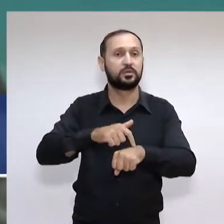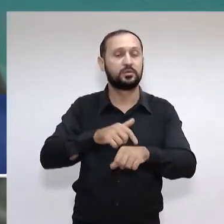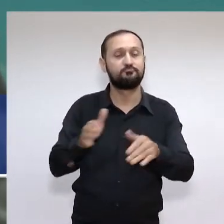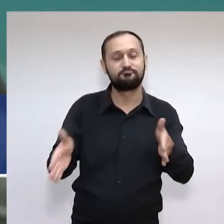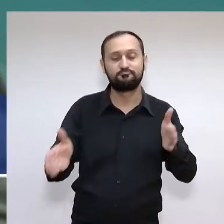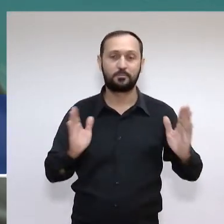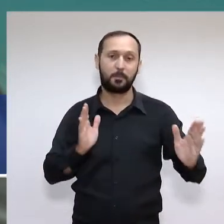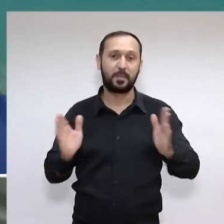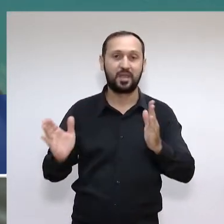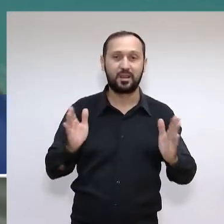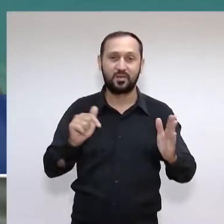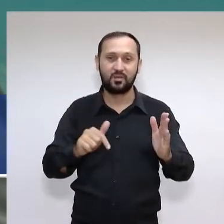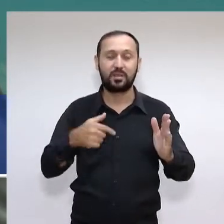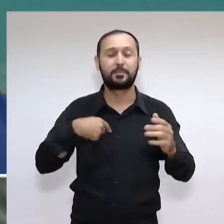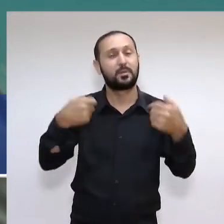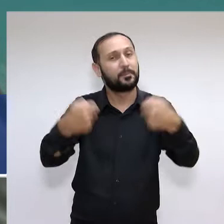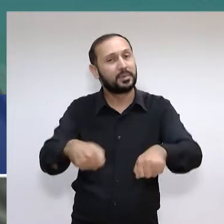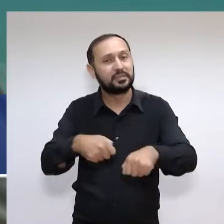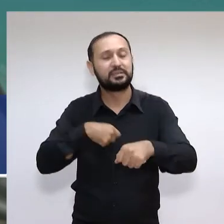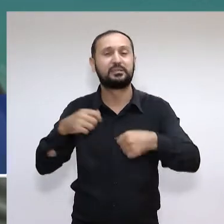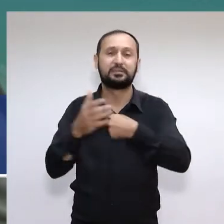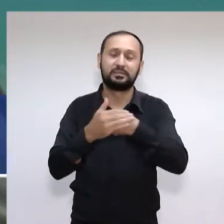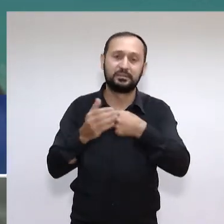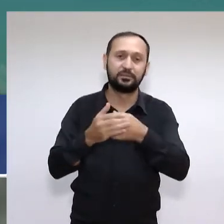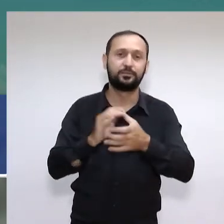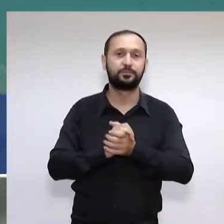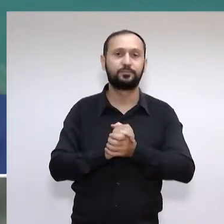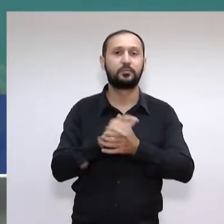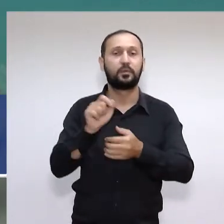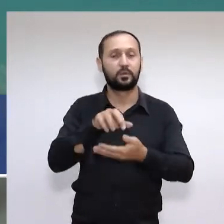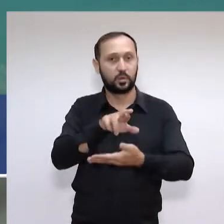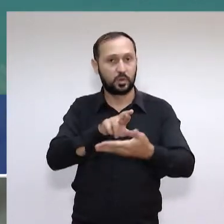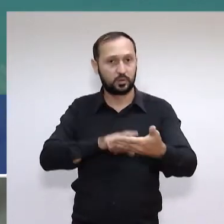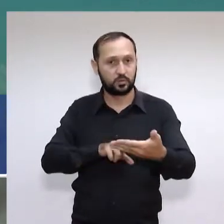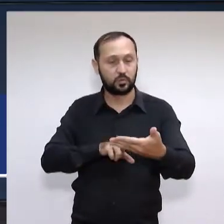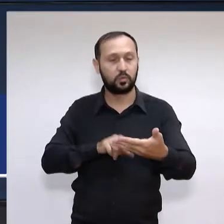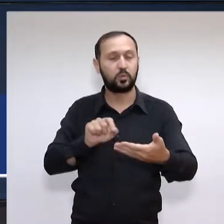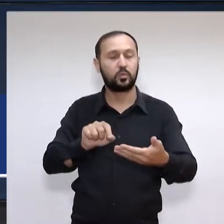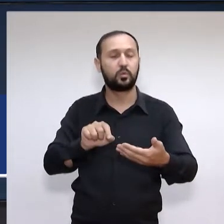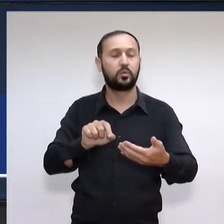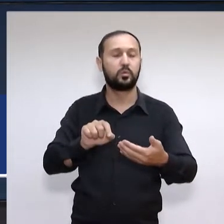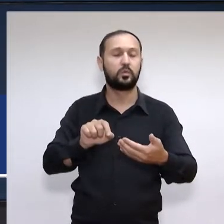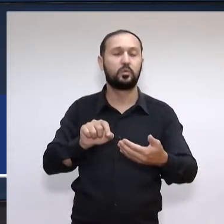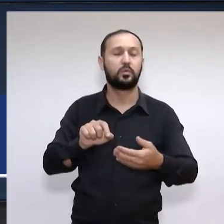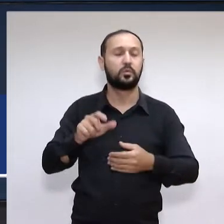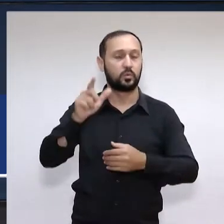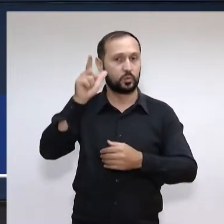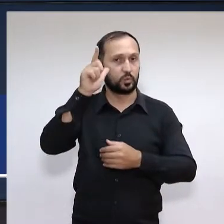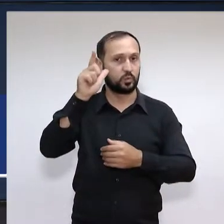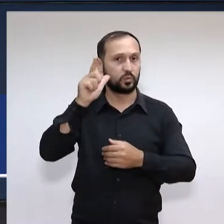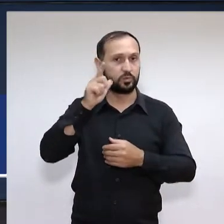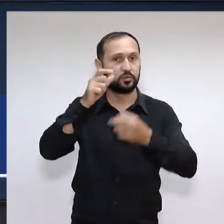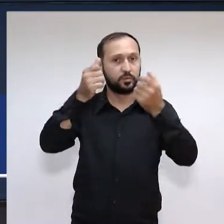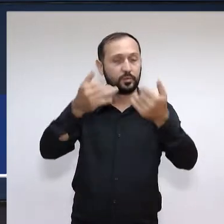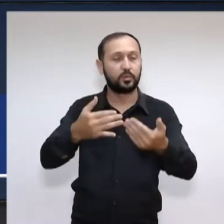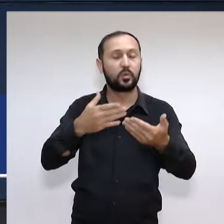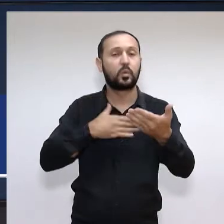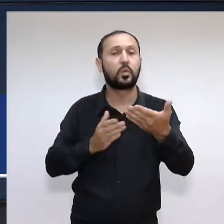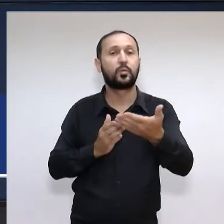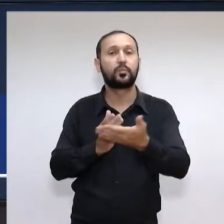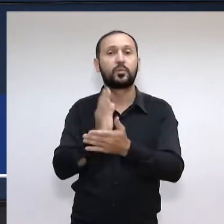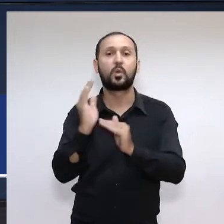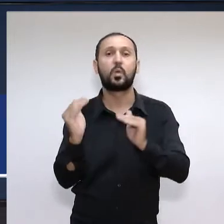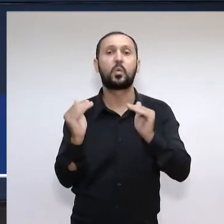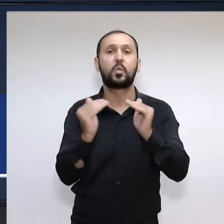como atividades essenciais nesses momentos realmente que as pessoas precisam ser assistidas. Ainda como relator, o deputado Lídio Lopes,